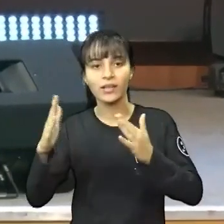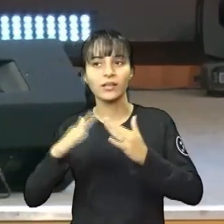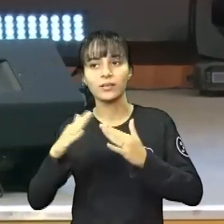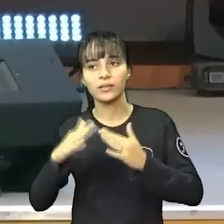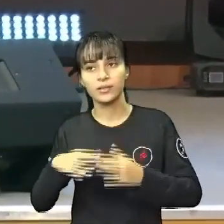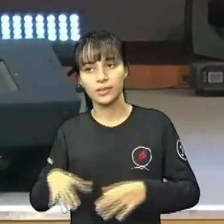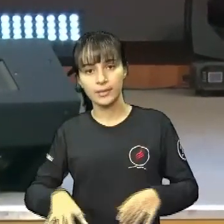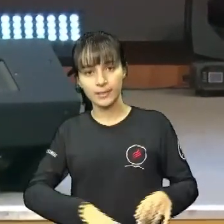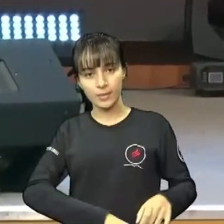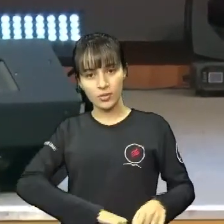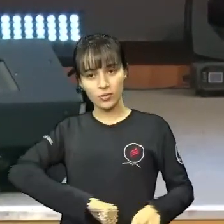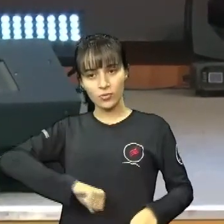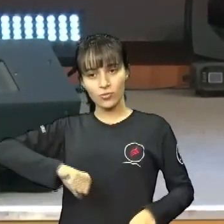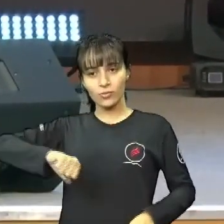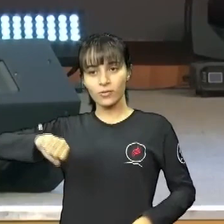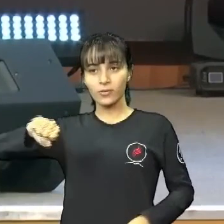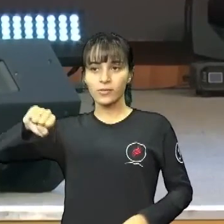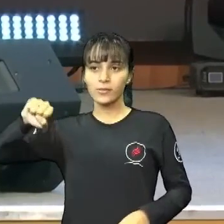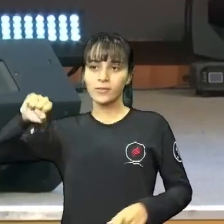passou